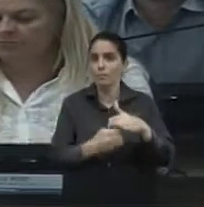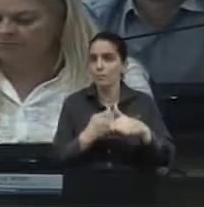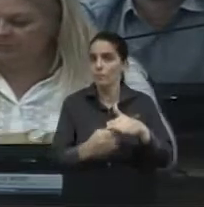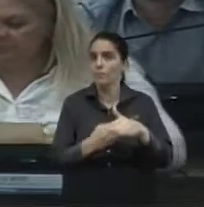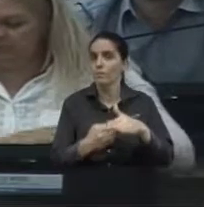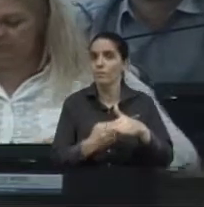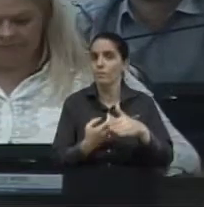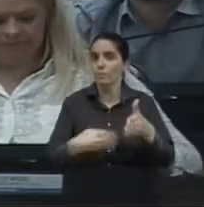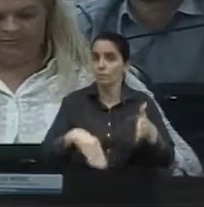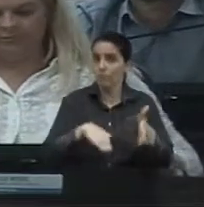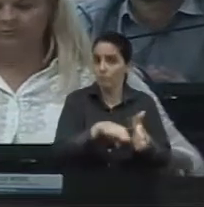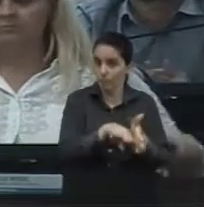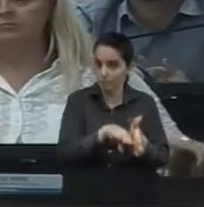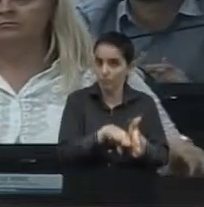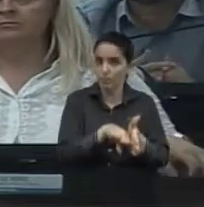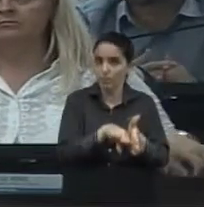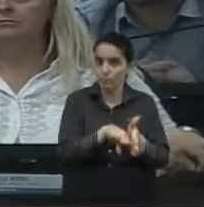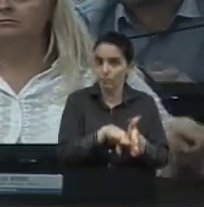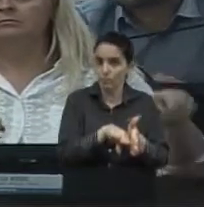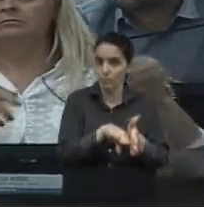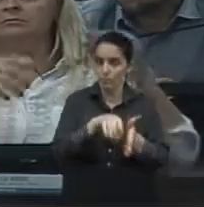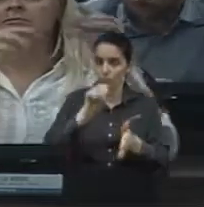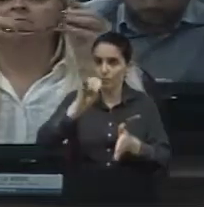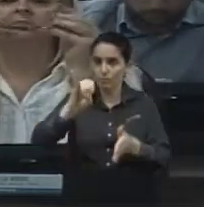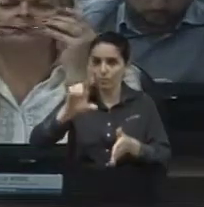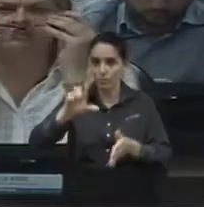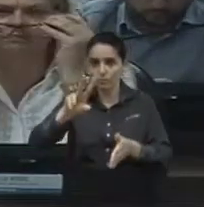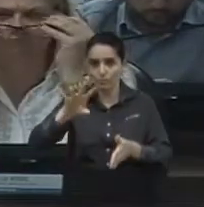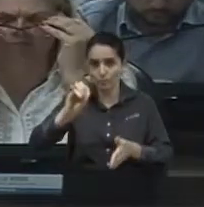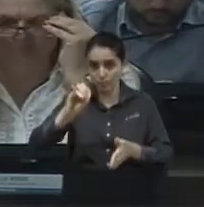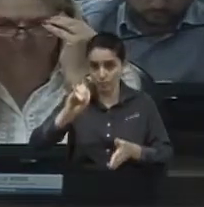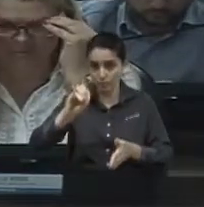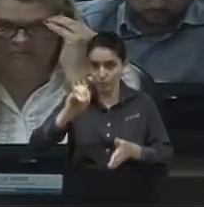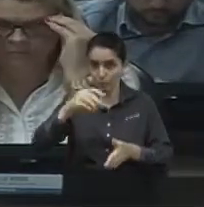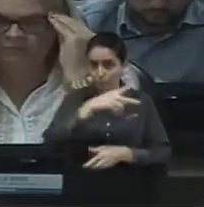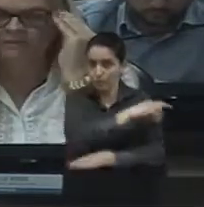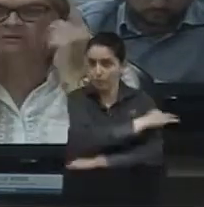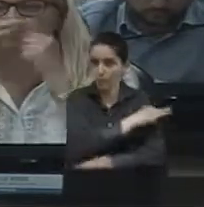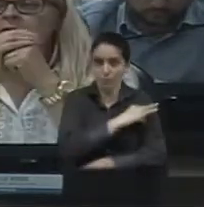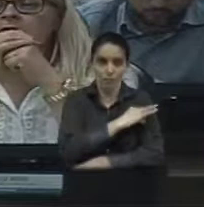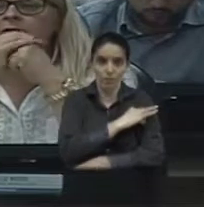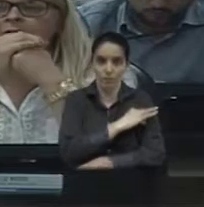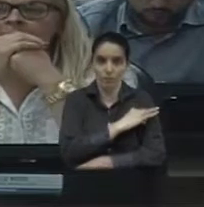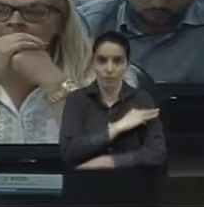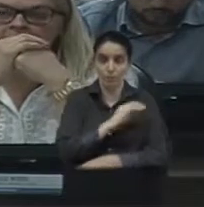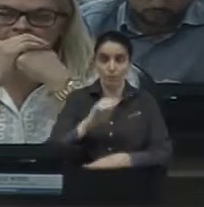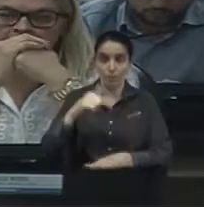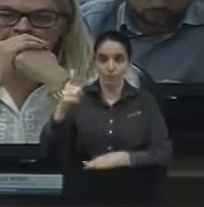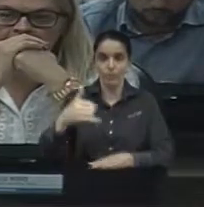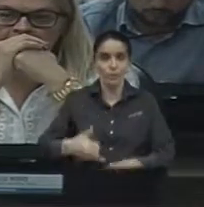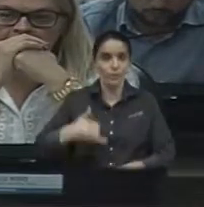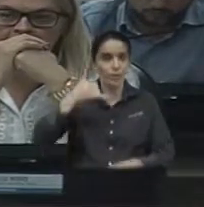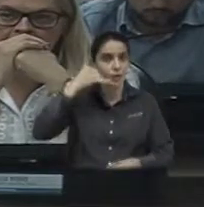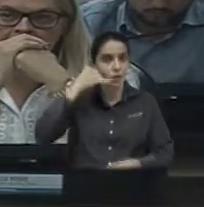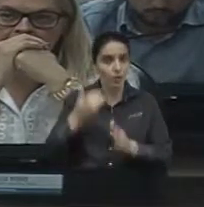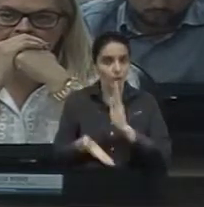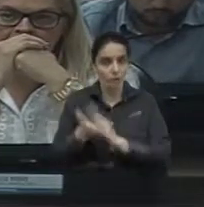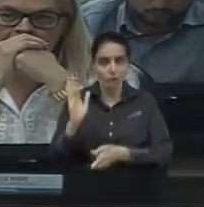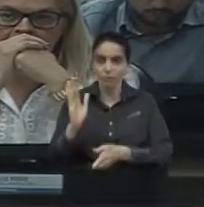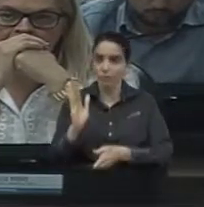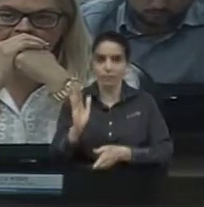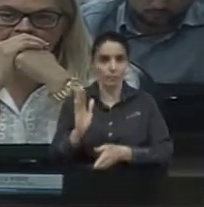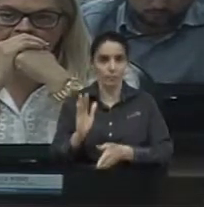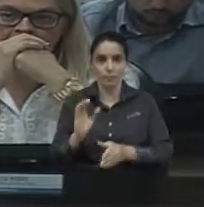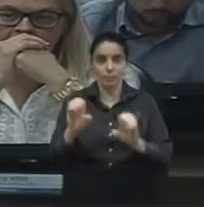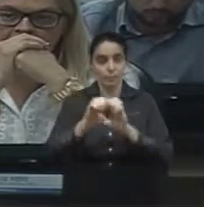no período que o Silvio foi prefeito. Se a Samsung foi embora, não foi culpa do prefeito, porque ele não estava prefeito. Ele fez toda a